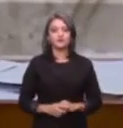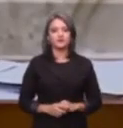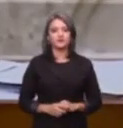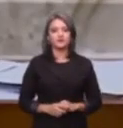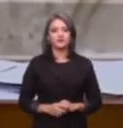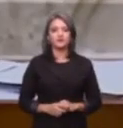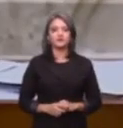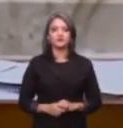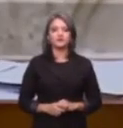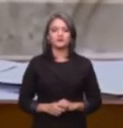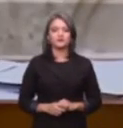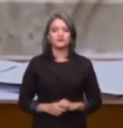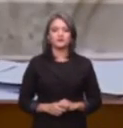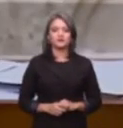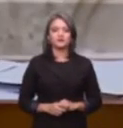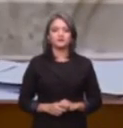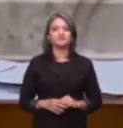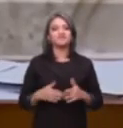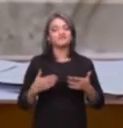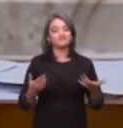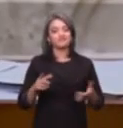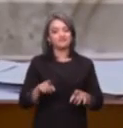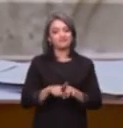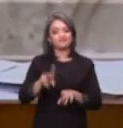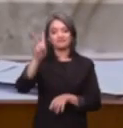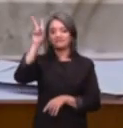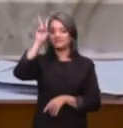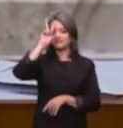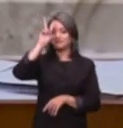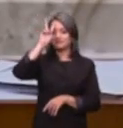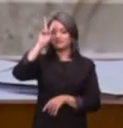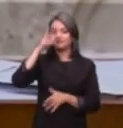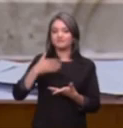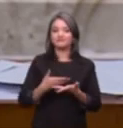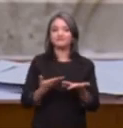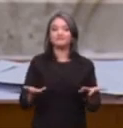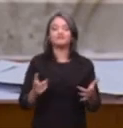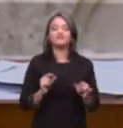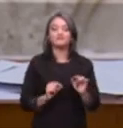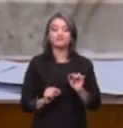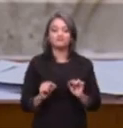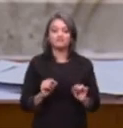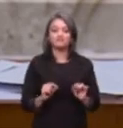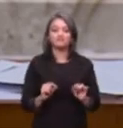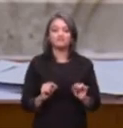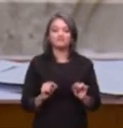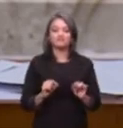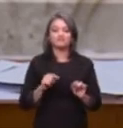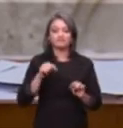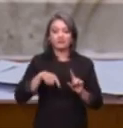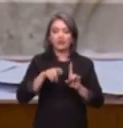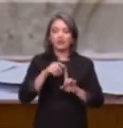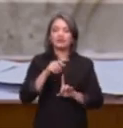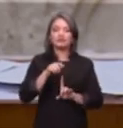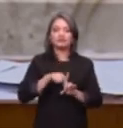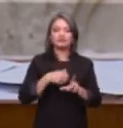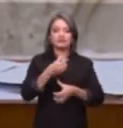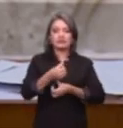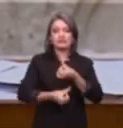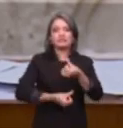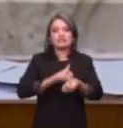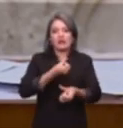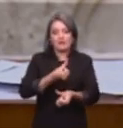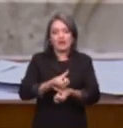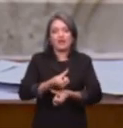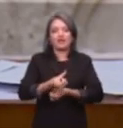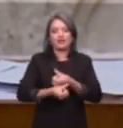eu não posso deixar de lembrar que este semestre judiciário